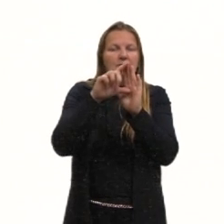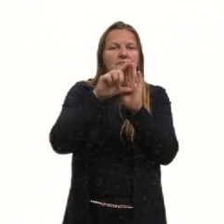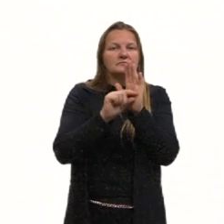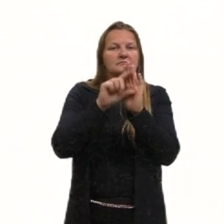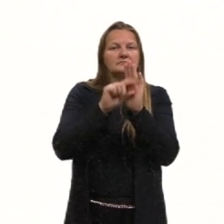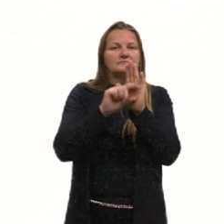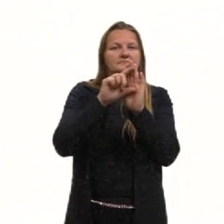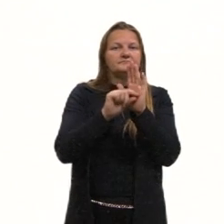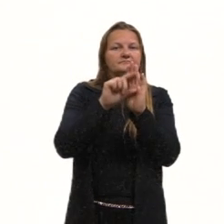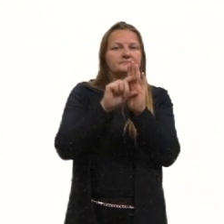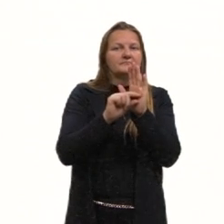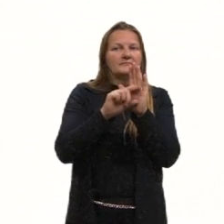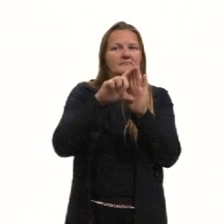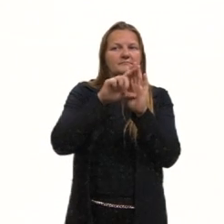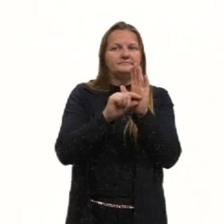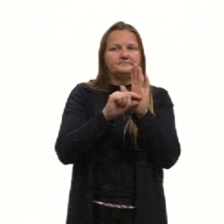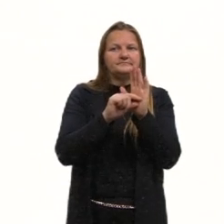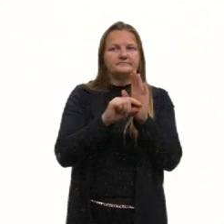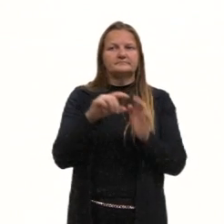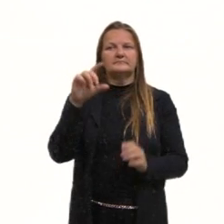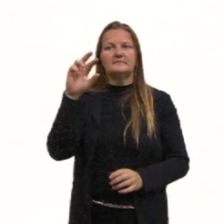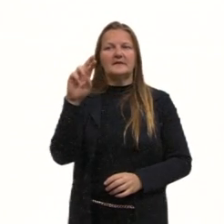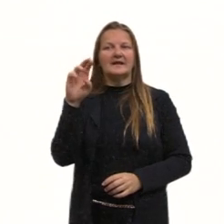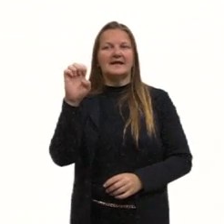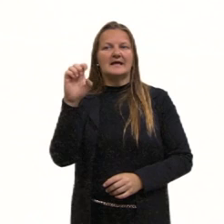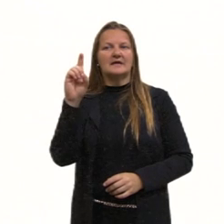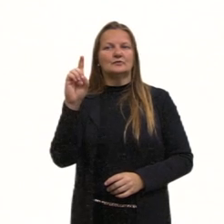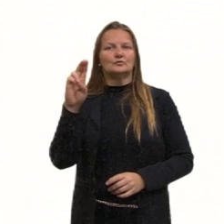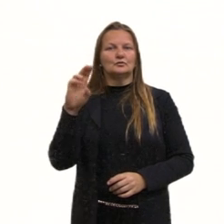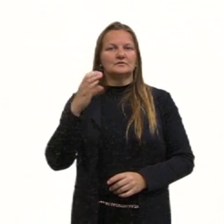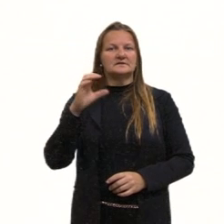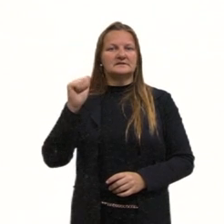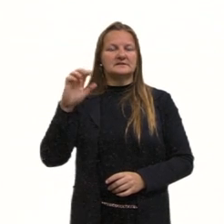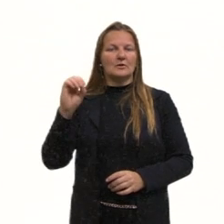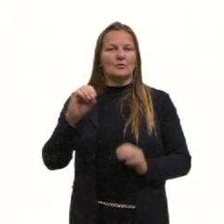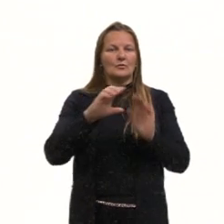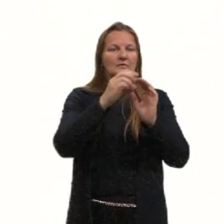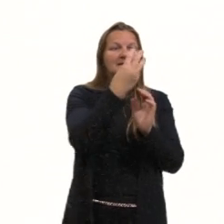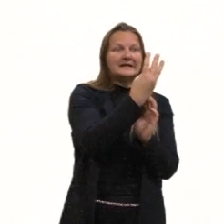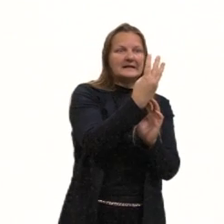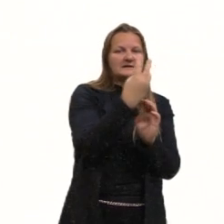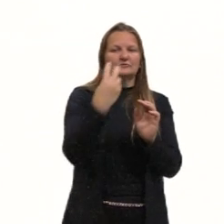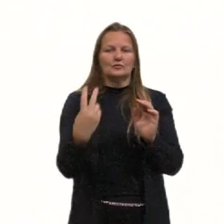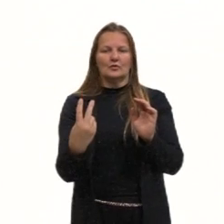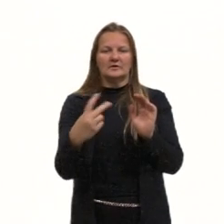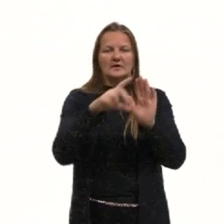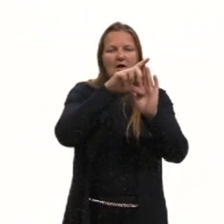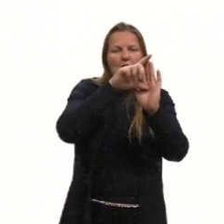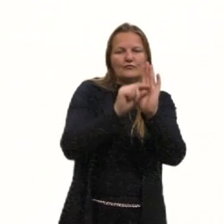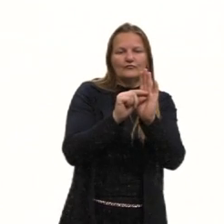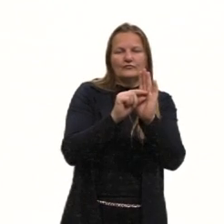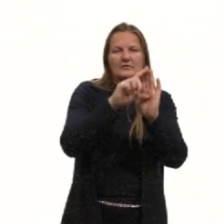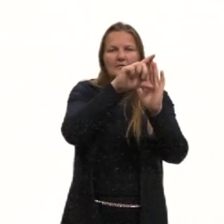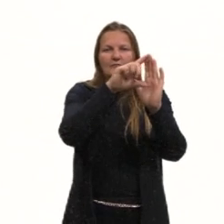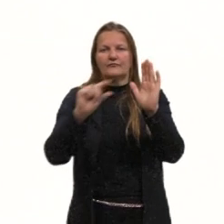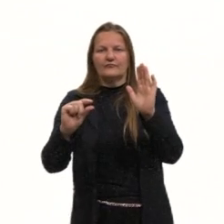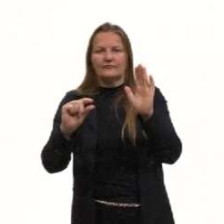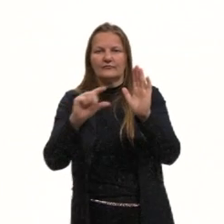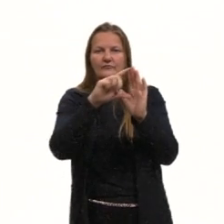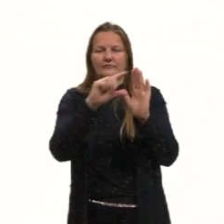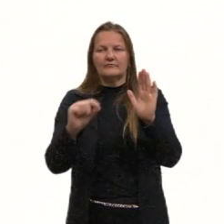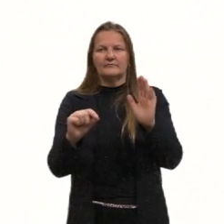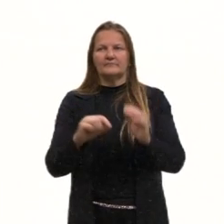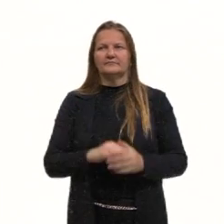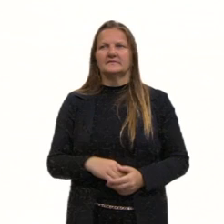que que acontece meu elemento reduziu se diminuiu no meu de oxidação o elemento reduz se